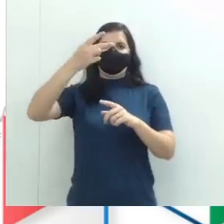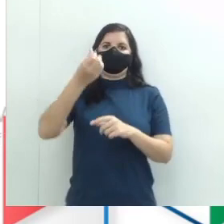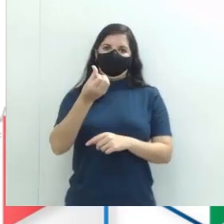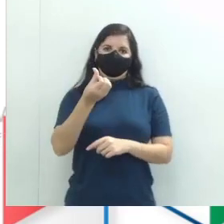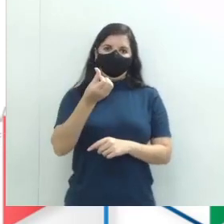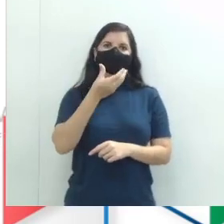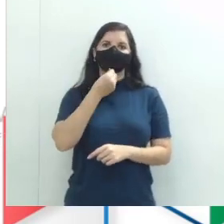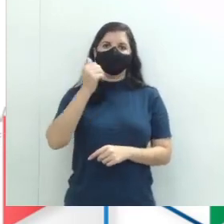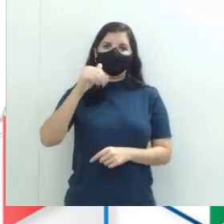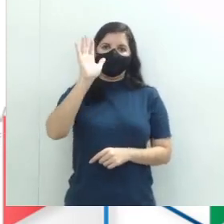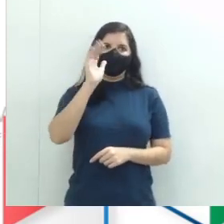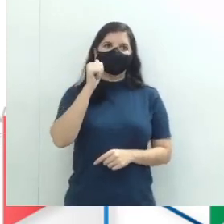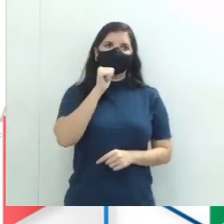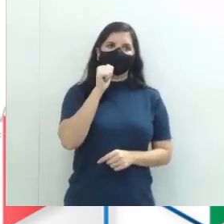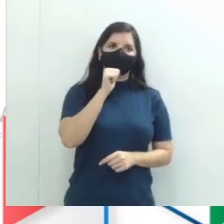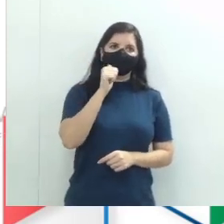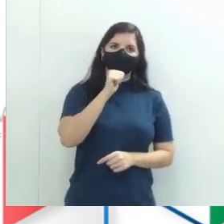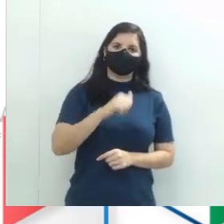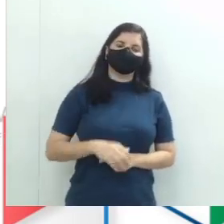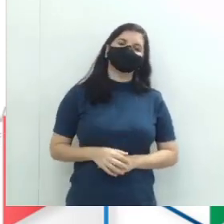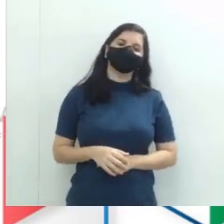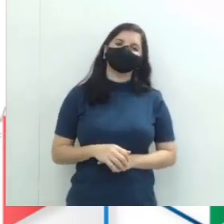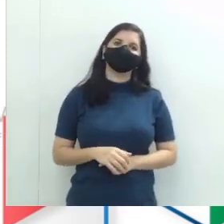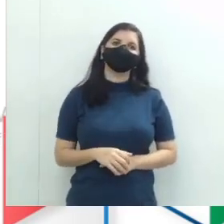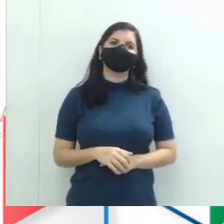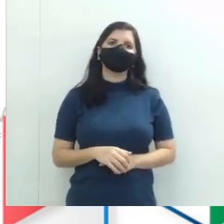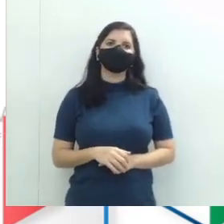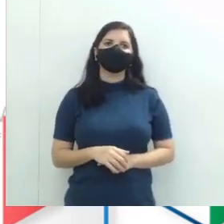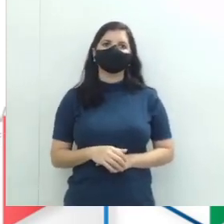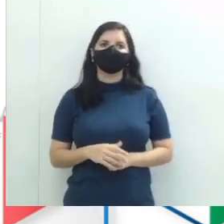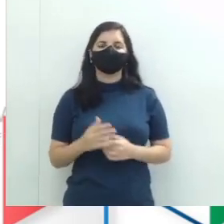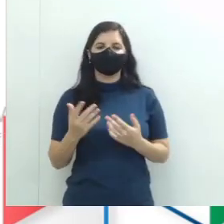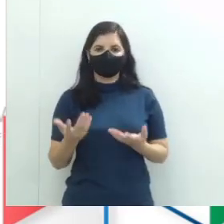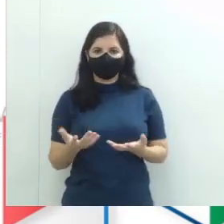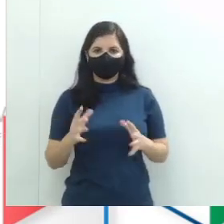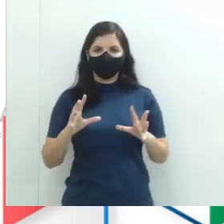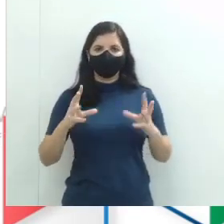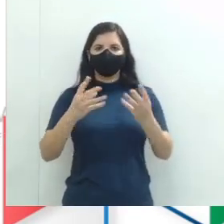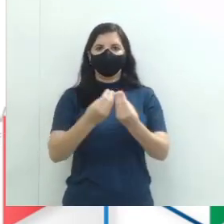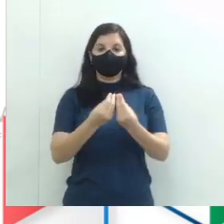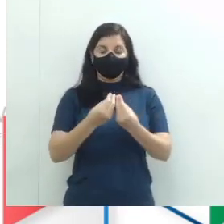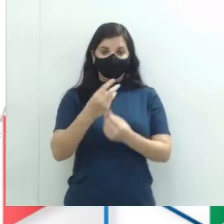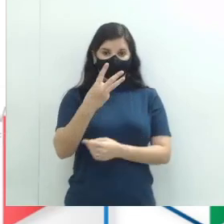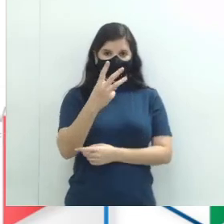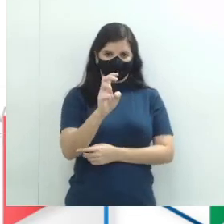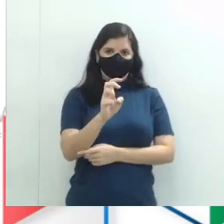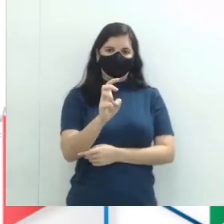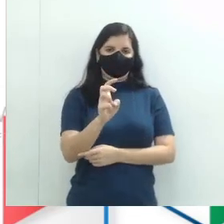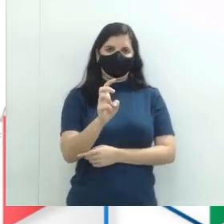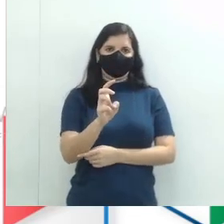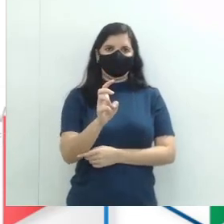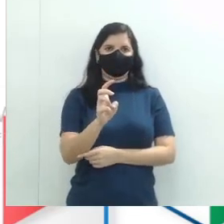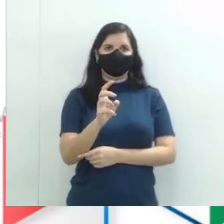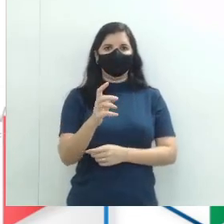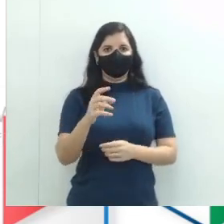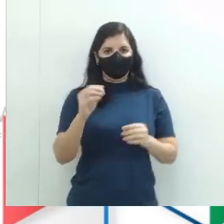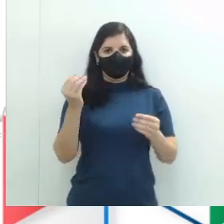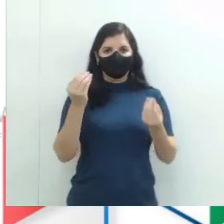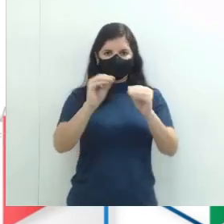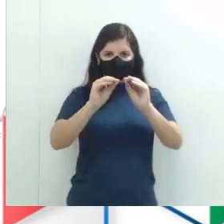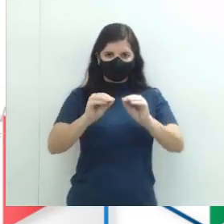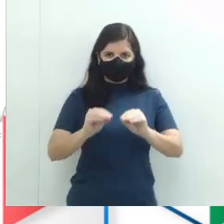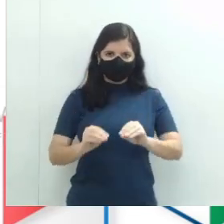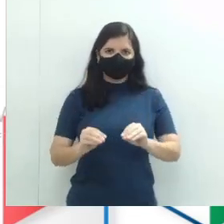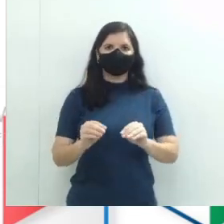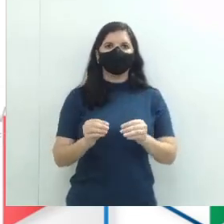Preste atenção. Há seis meninos a mais que meninas, de total 35. Se liga aí. A gente vai montar a